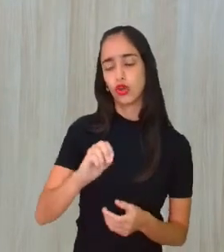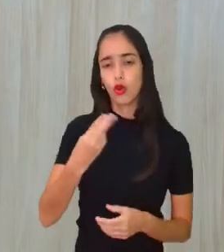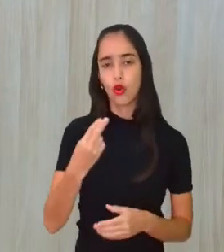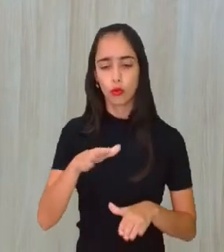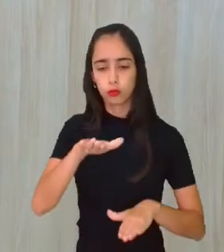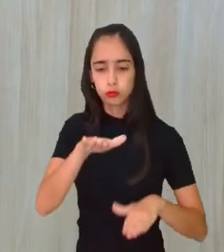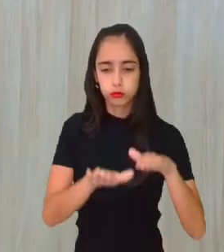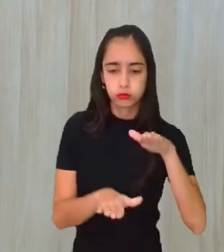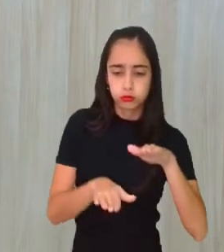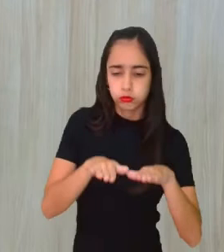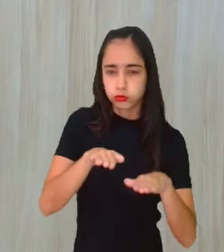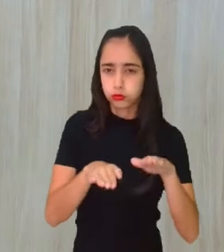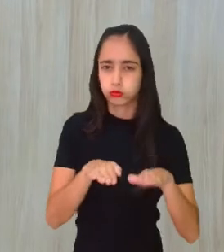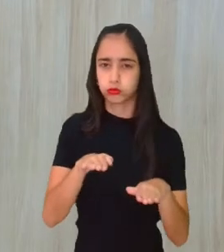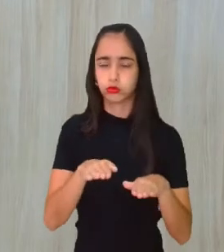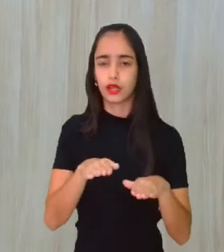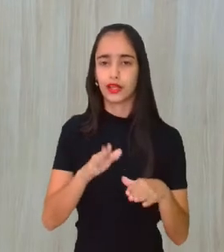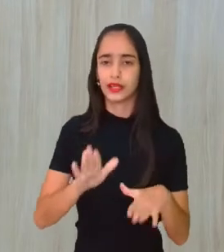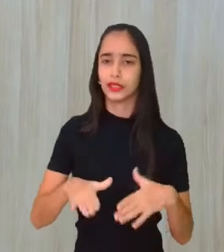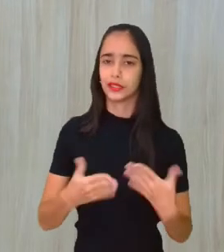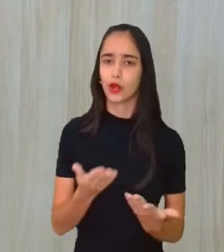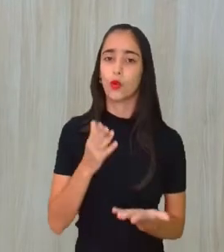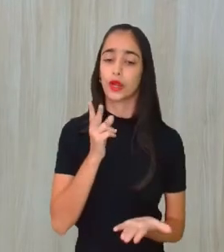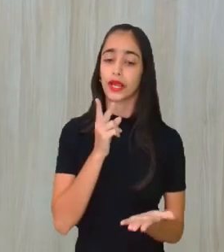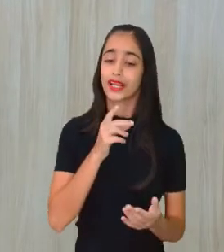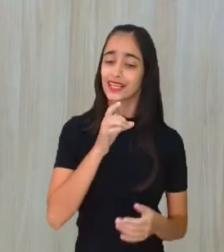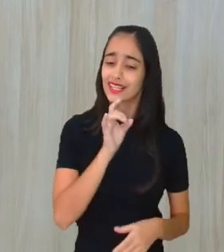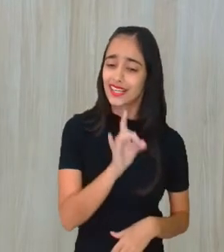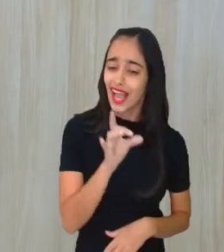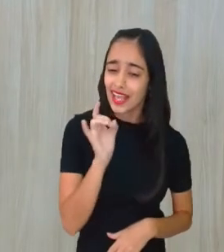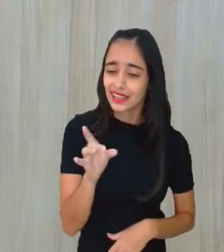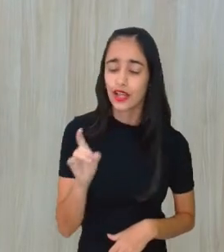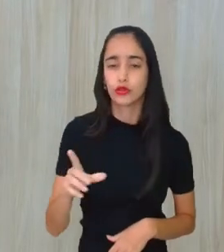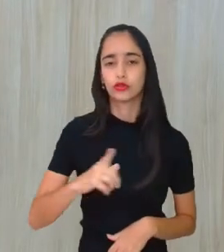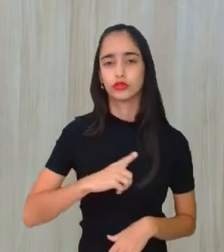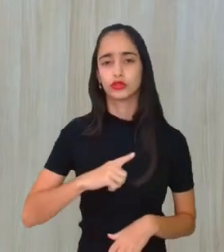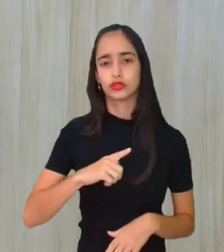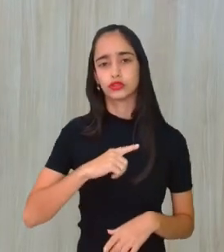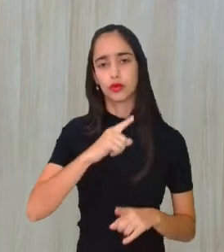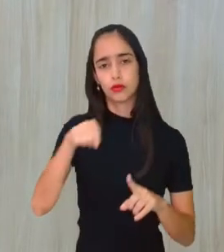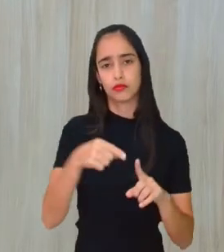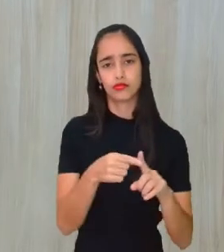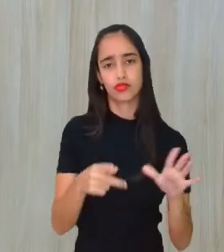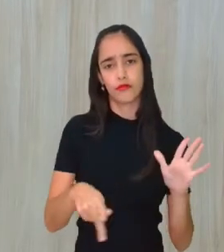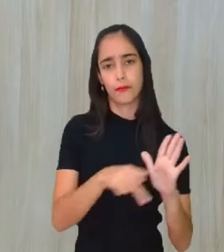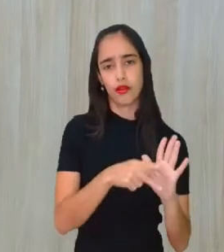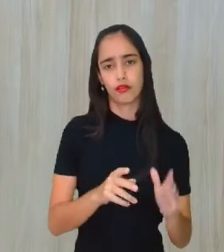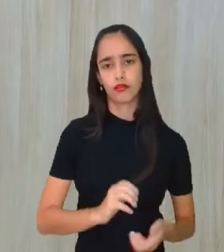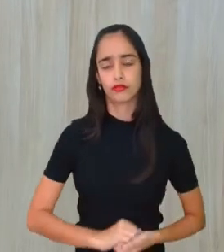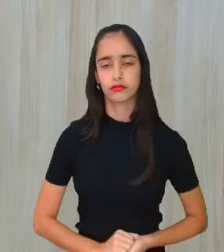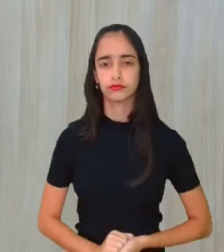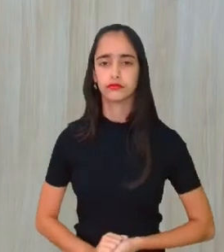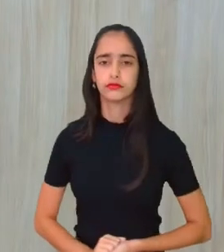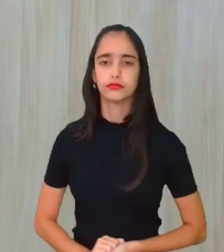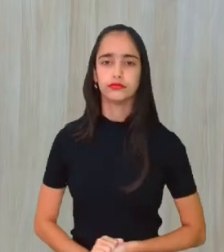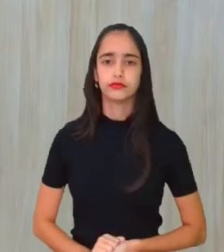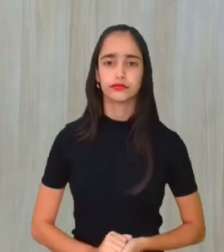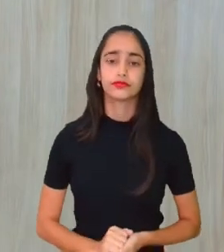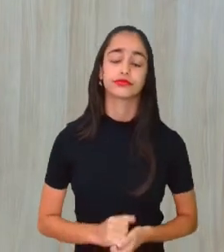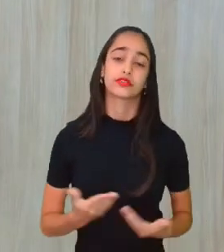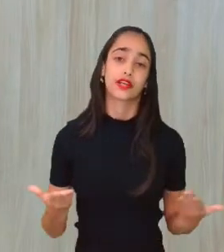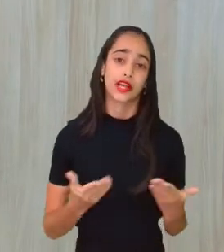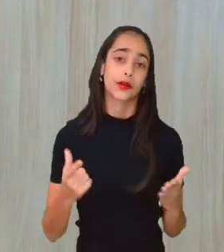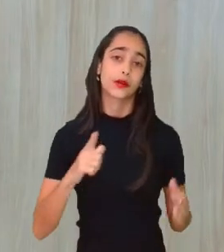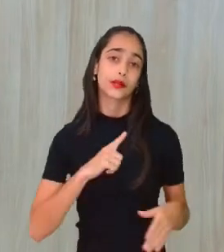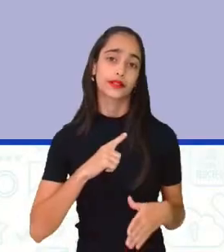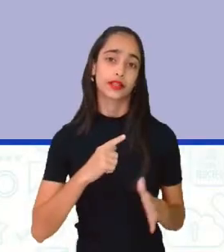sua função para que também não ocorra um circuito elétrico, né? Então, eles têm alguma função aí. E aí eu trouxe para vocês